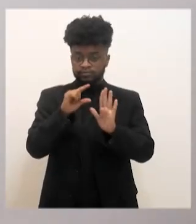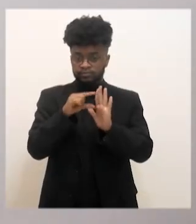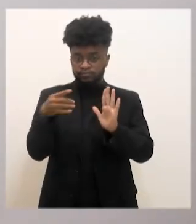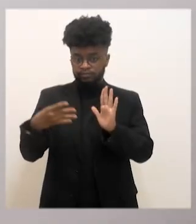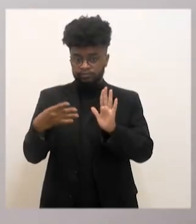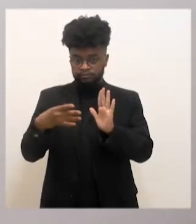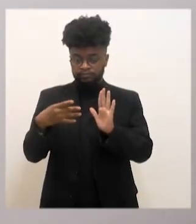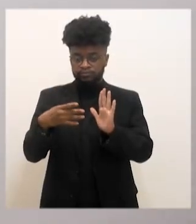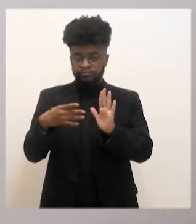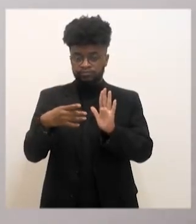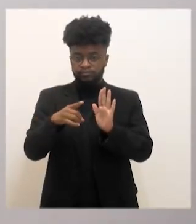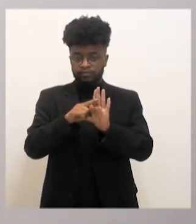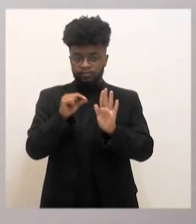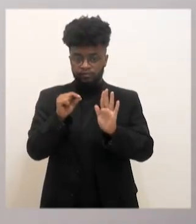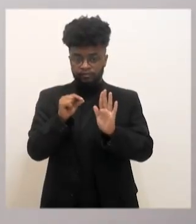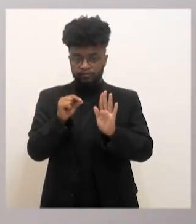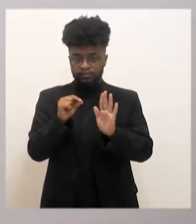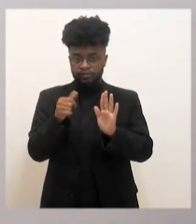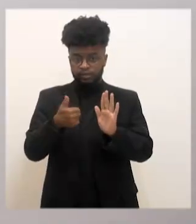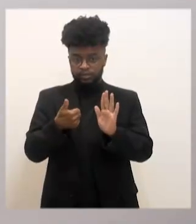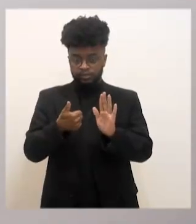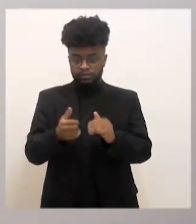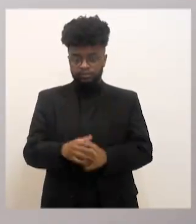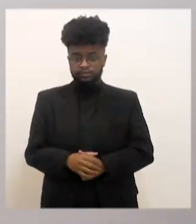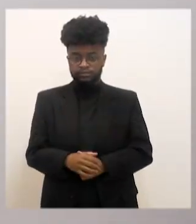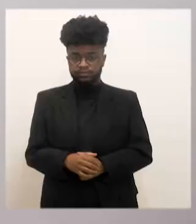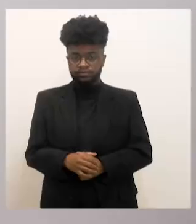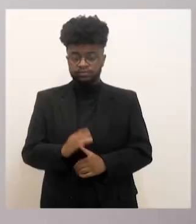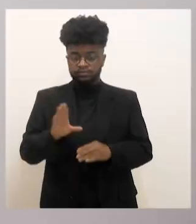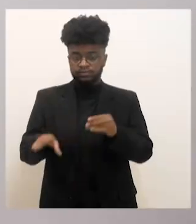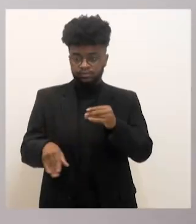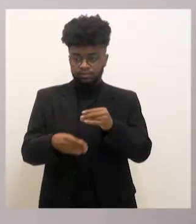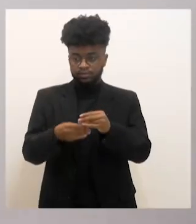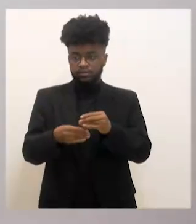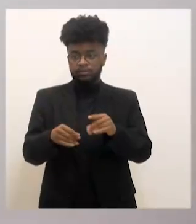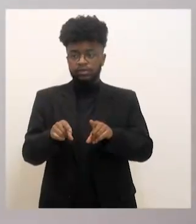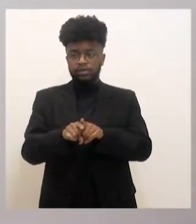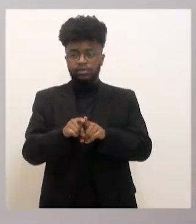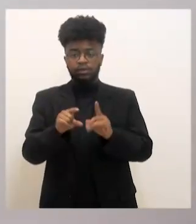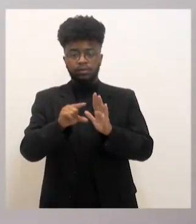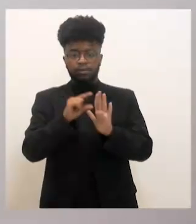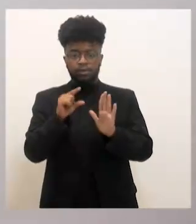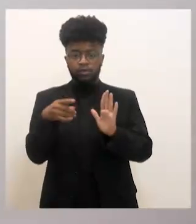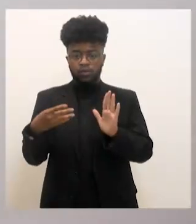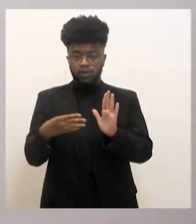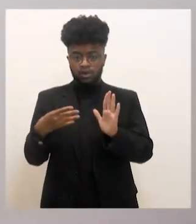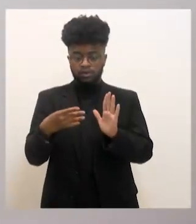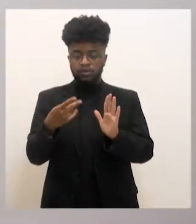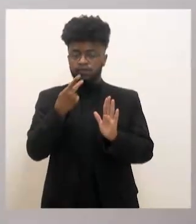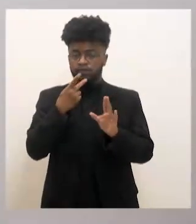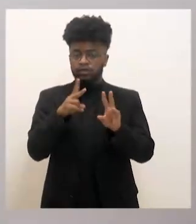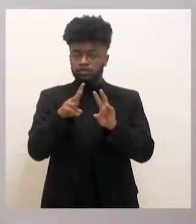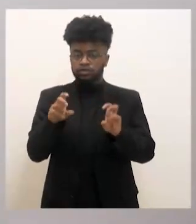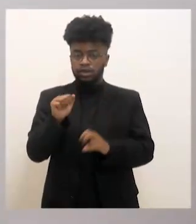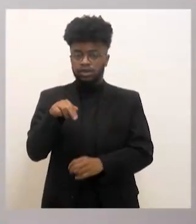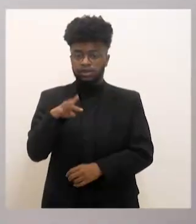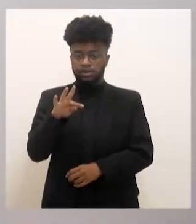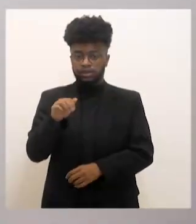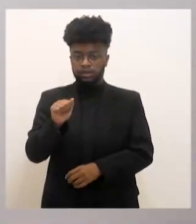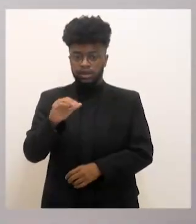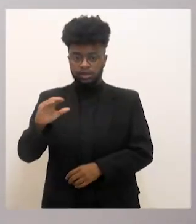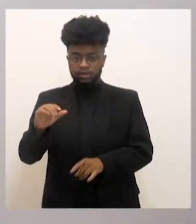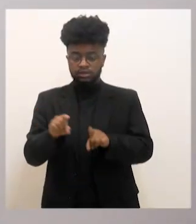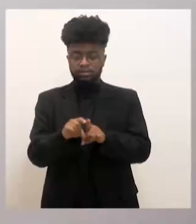do artigo 1º, acrescentando esse parágrafo 4º, que fala da ANTAC, fala